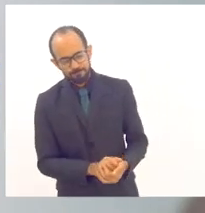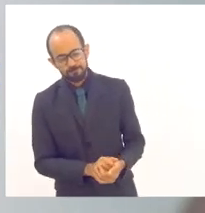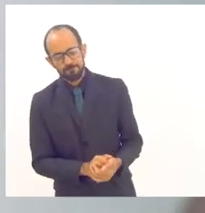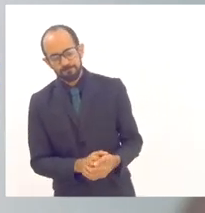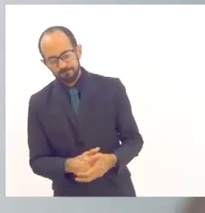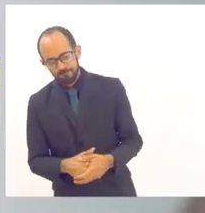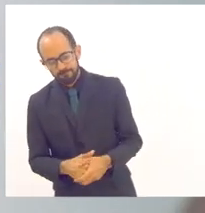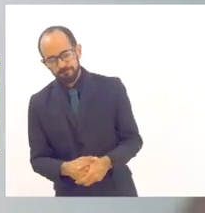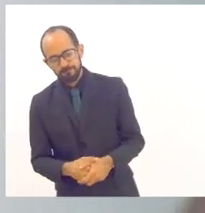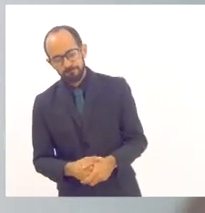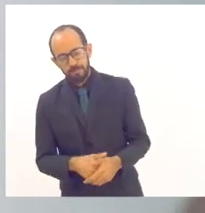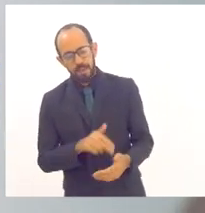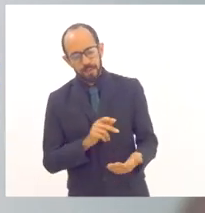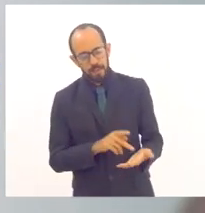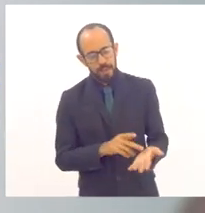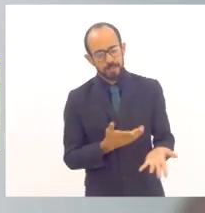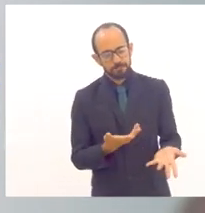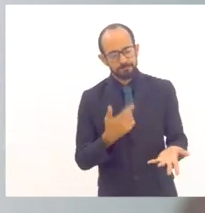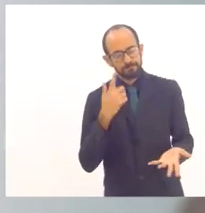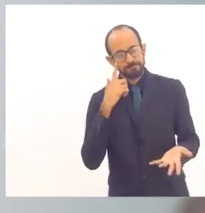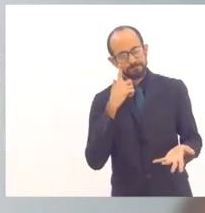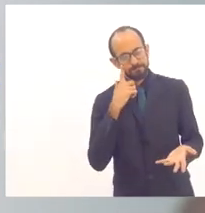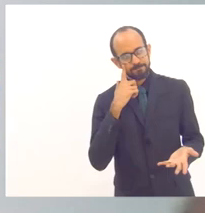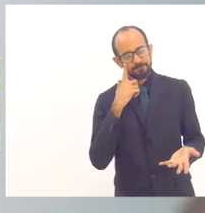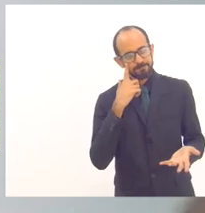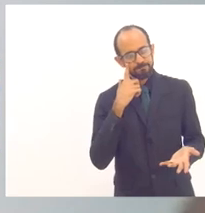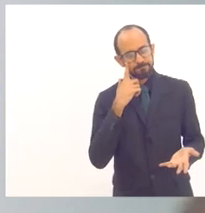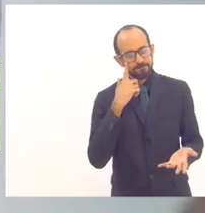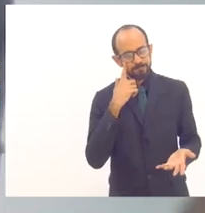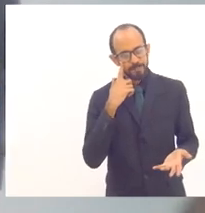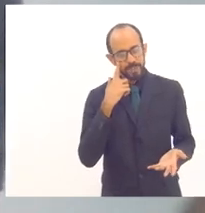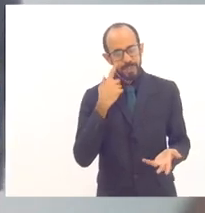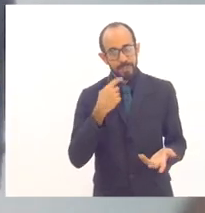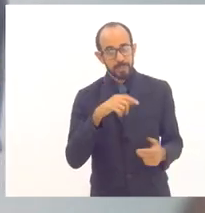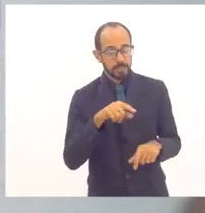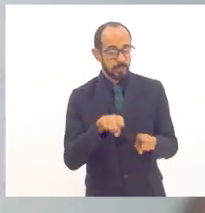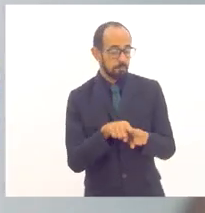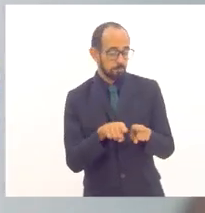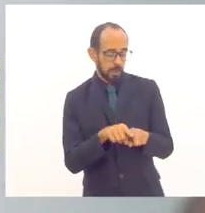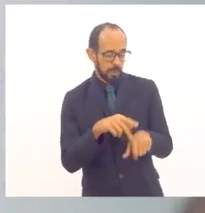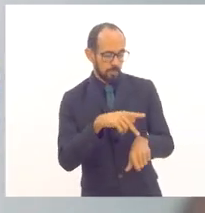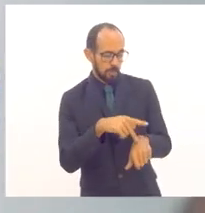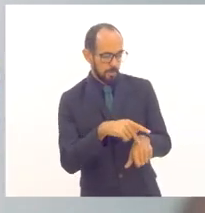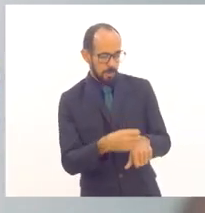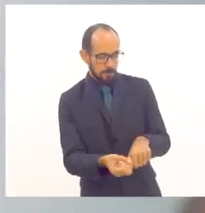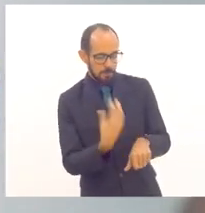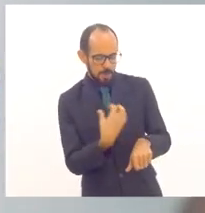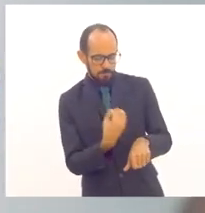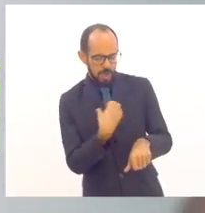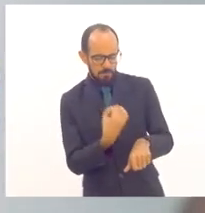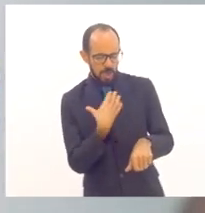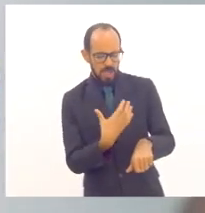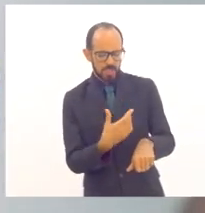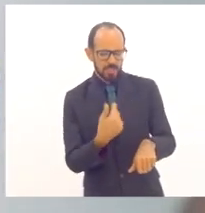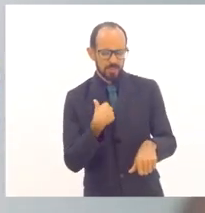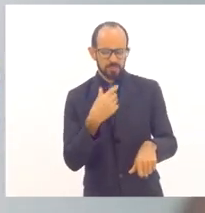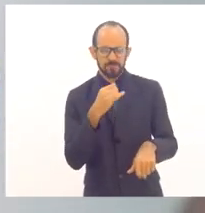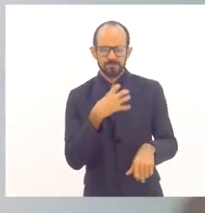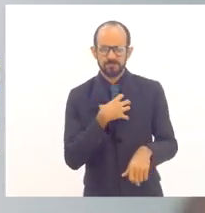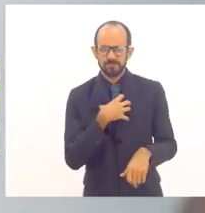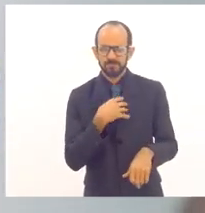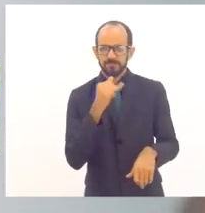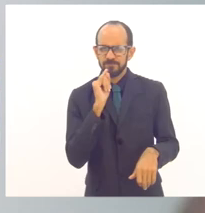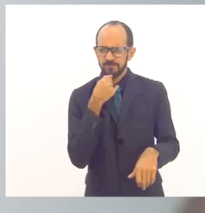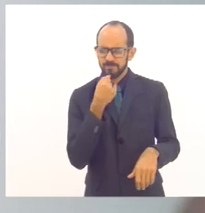cara. Aí ele falou e me deu outras pedradas, né, cara? E eu fiquei muito triste com isso, como eu já participei já de